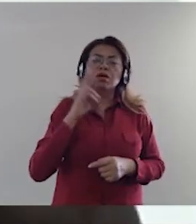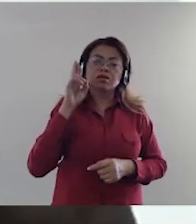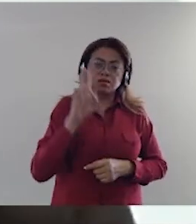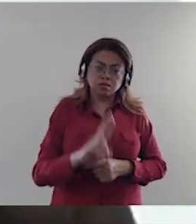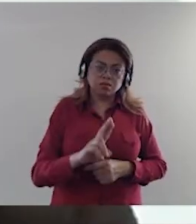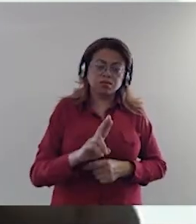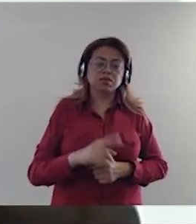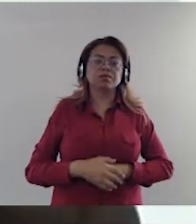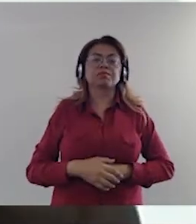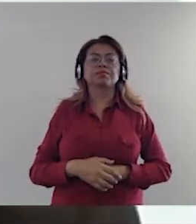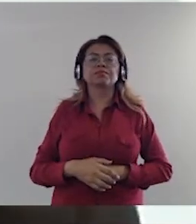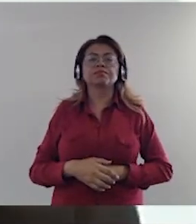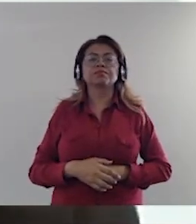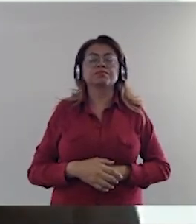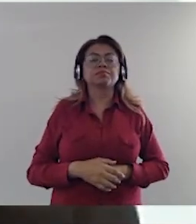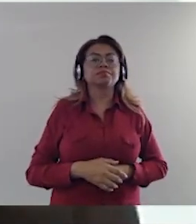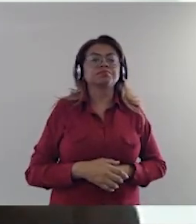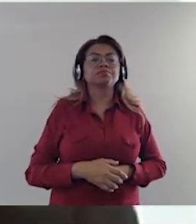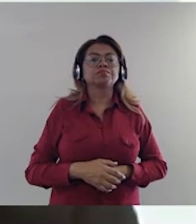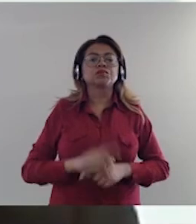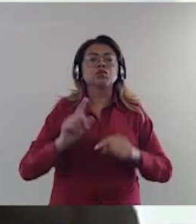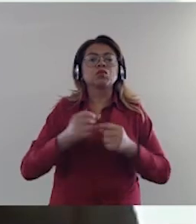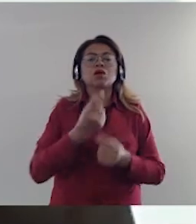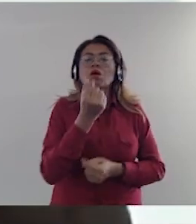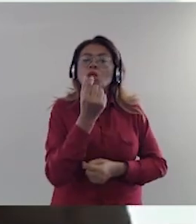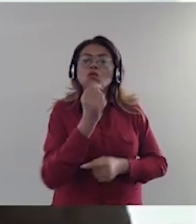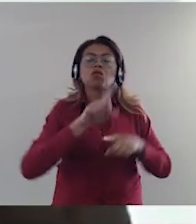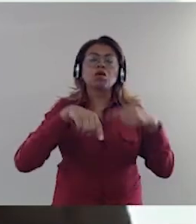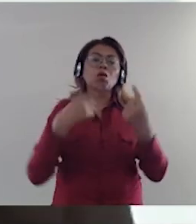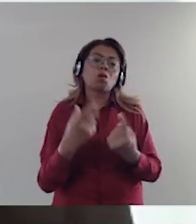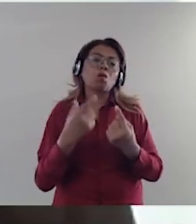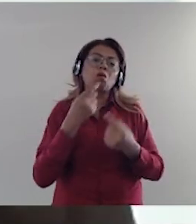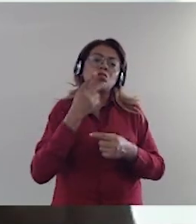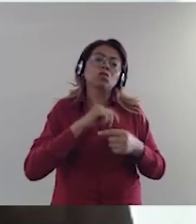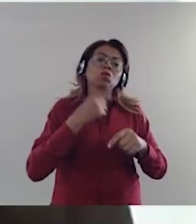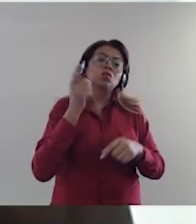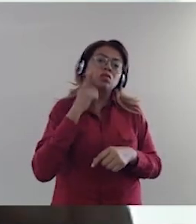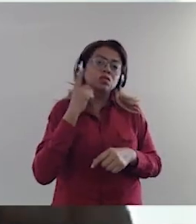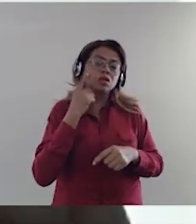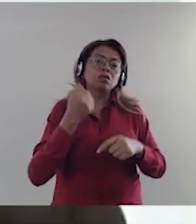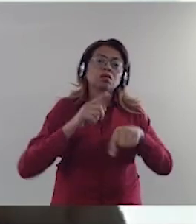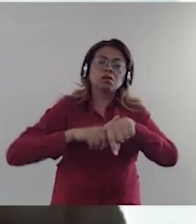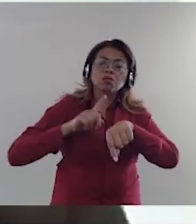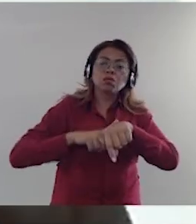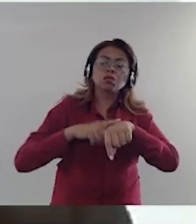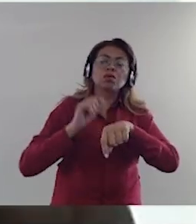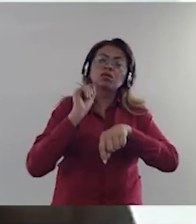responda por valores ou por custos equivalentes à sua fração de tempo.